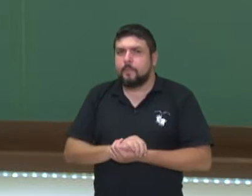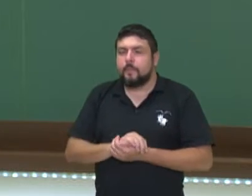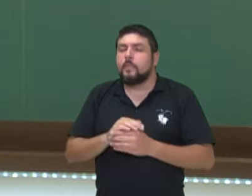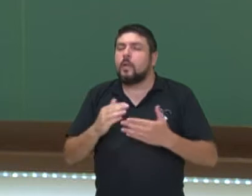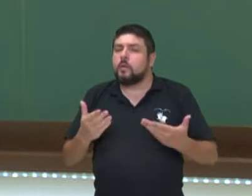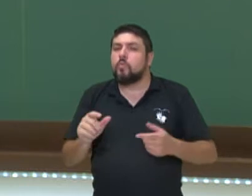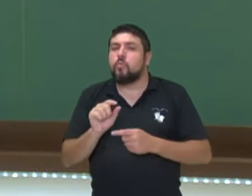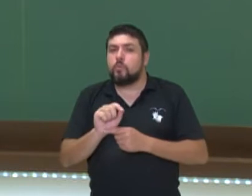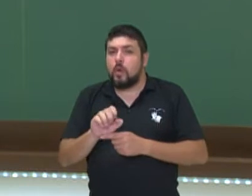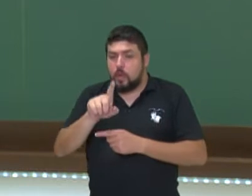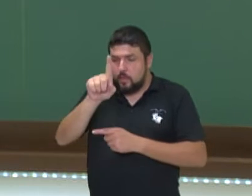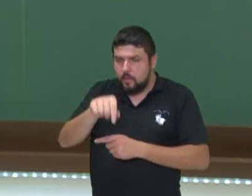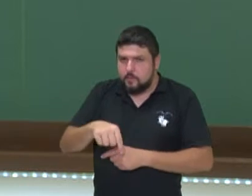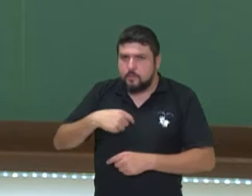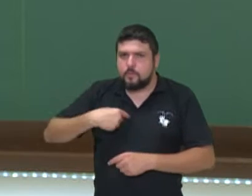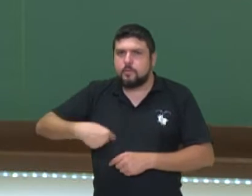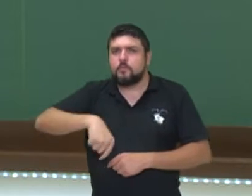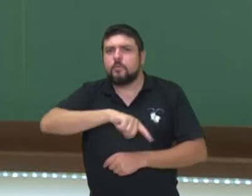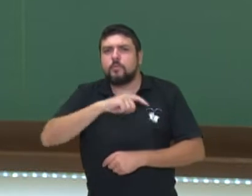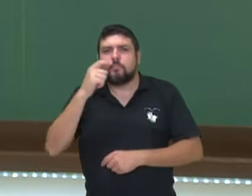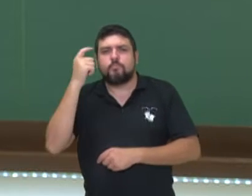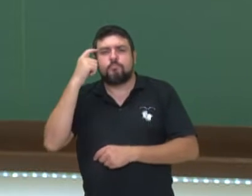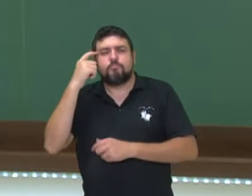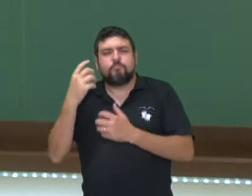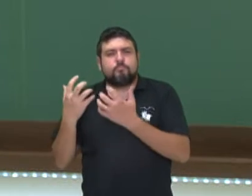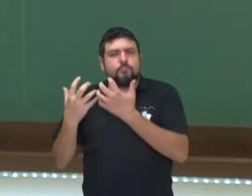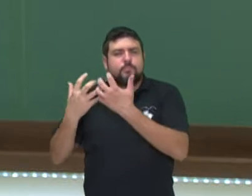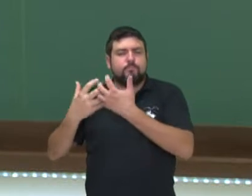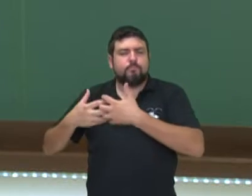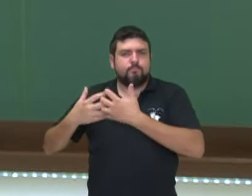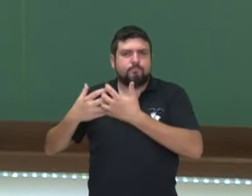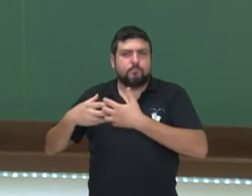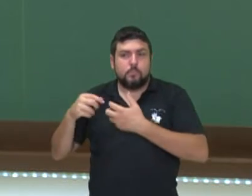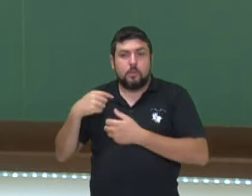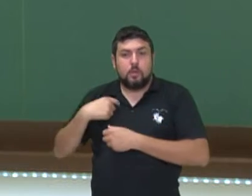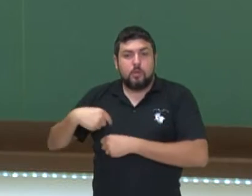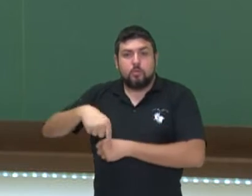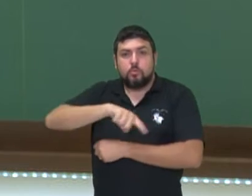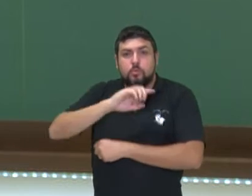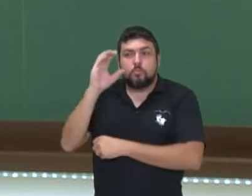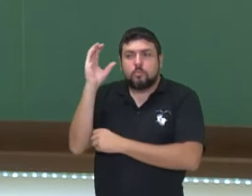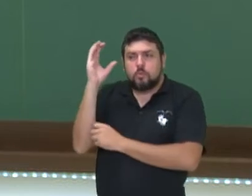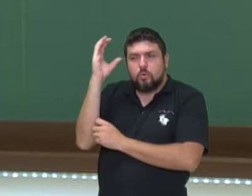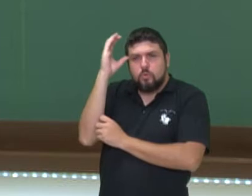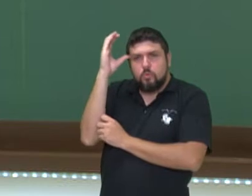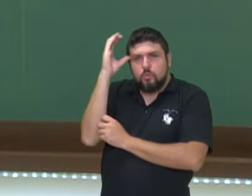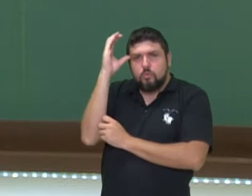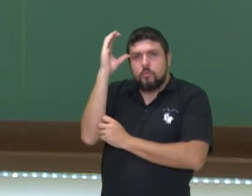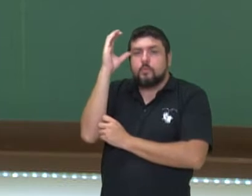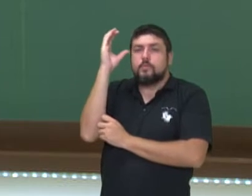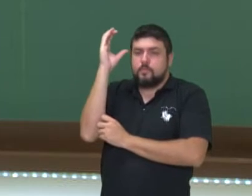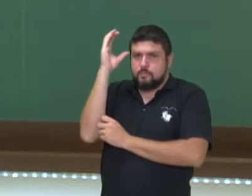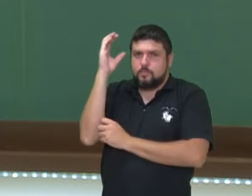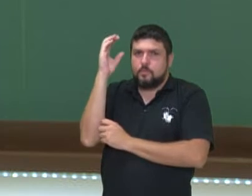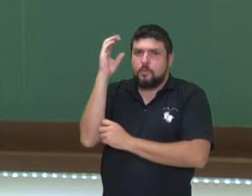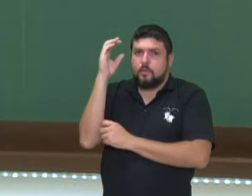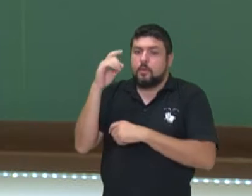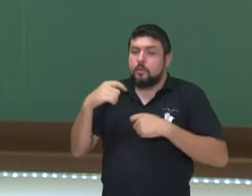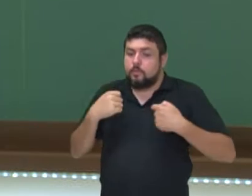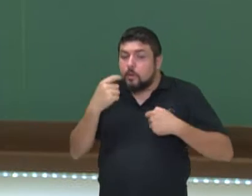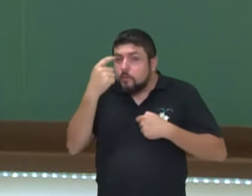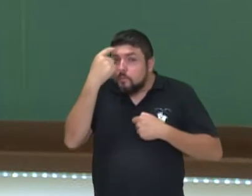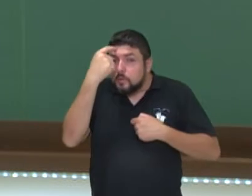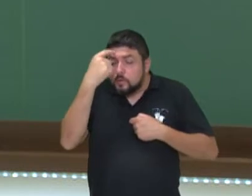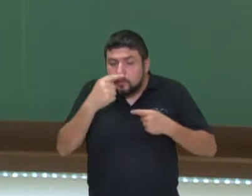da nossa capacidade racional, da nossa consciência com relação ao reflexo, às consequências